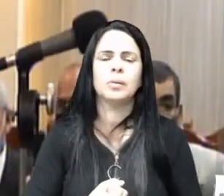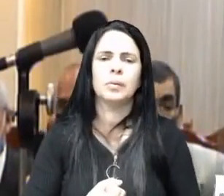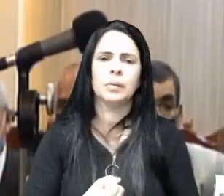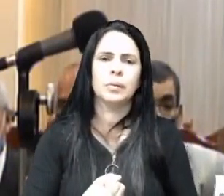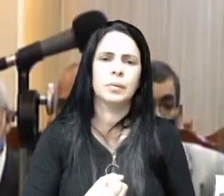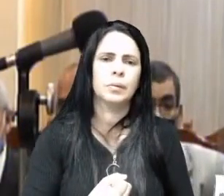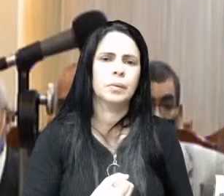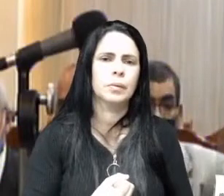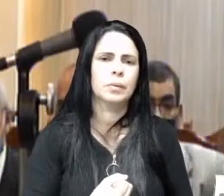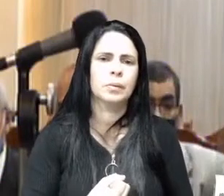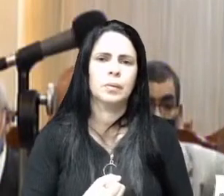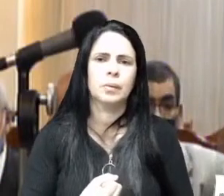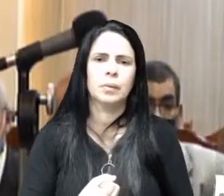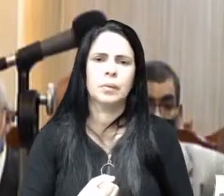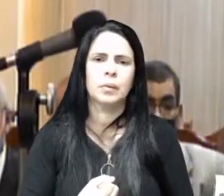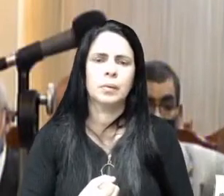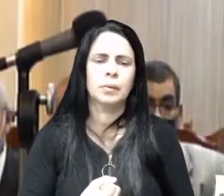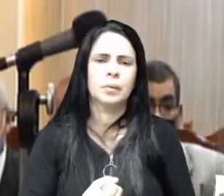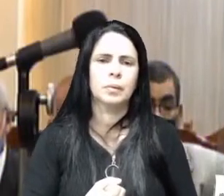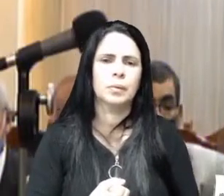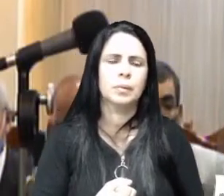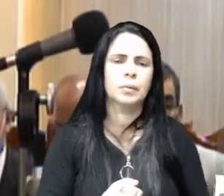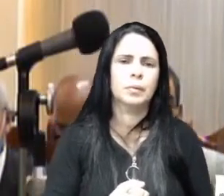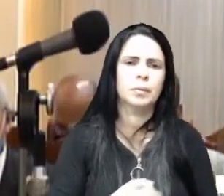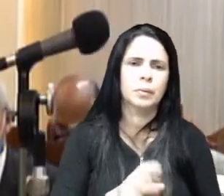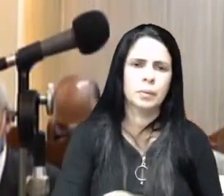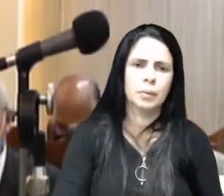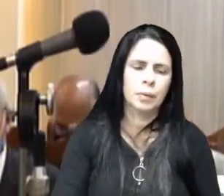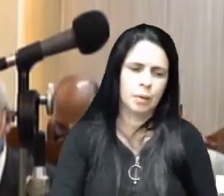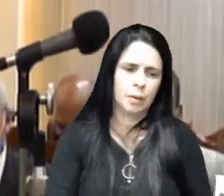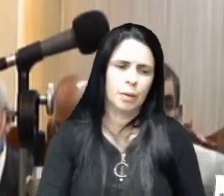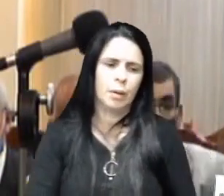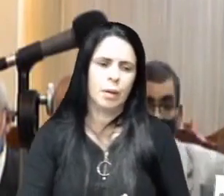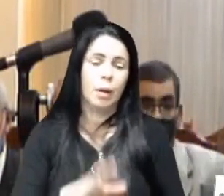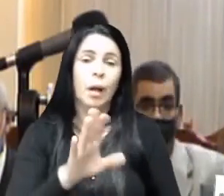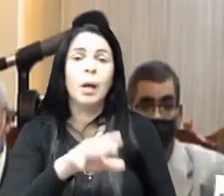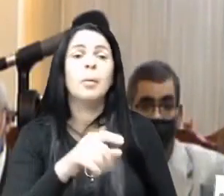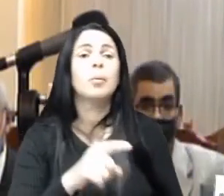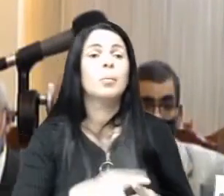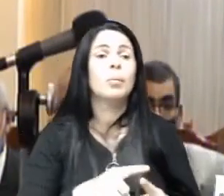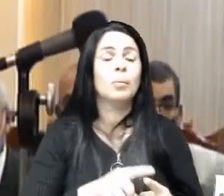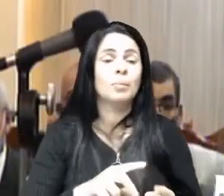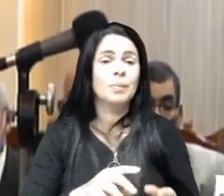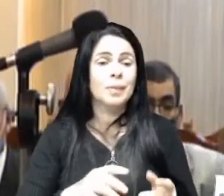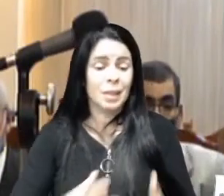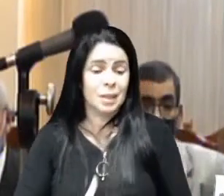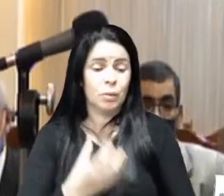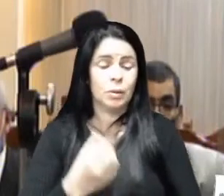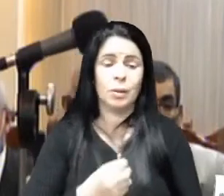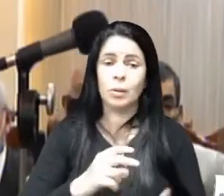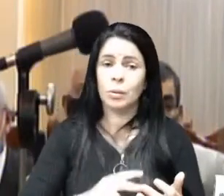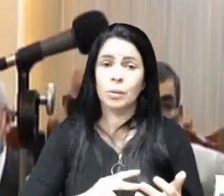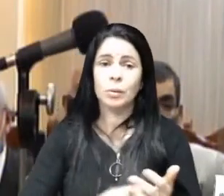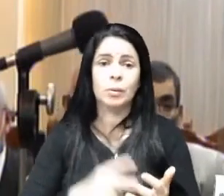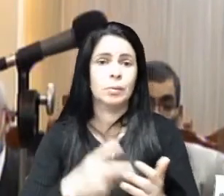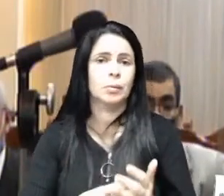salvação herdada através da morte de Jesus. Salvação aí é realmente o livramento da igreja.